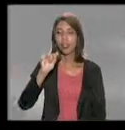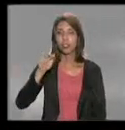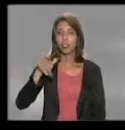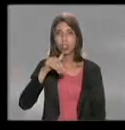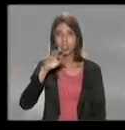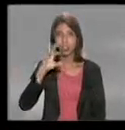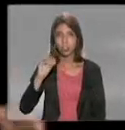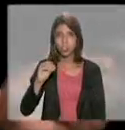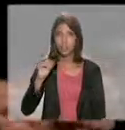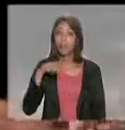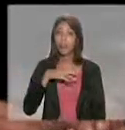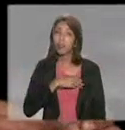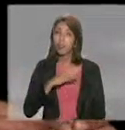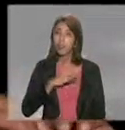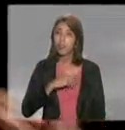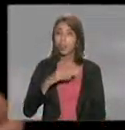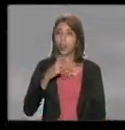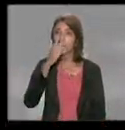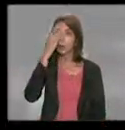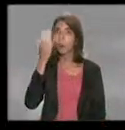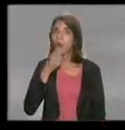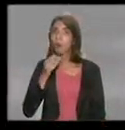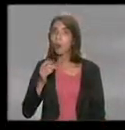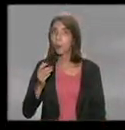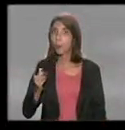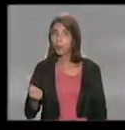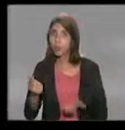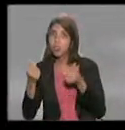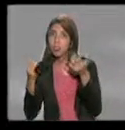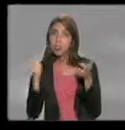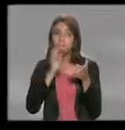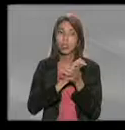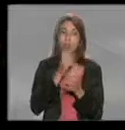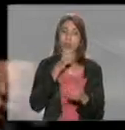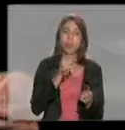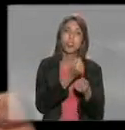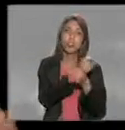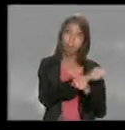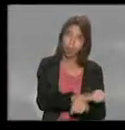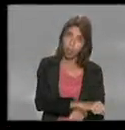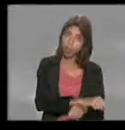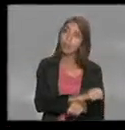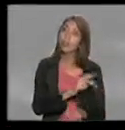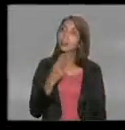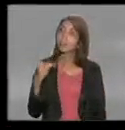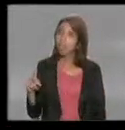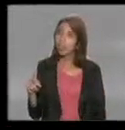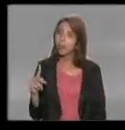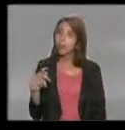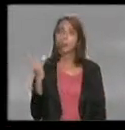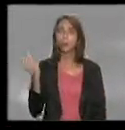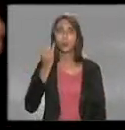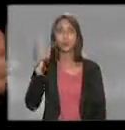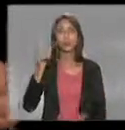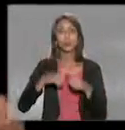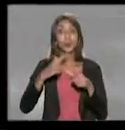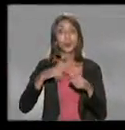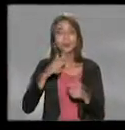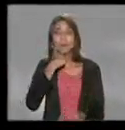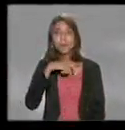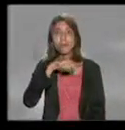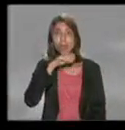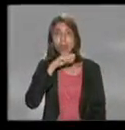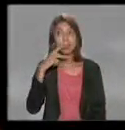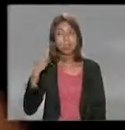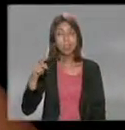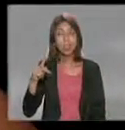né, que eram filhos de fidalgo casado com escravas. Esses projetaram o seu nome porque os seus pais tinham um posicionamento